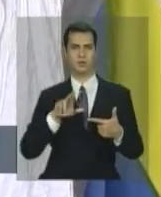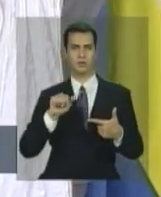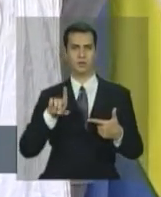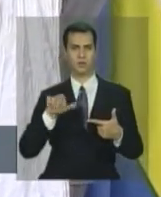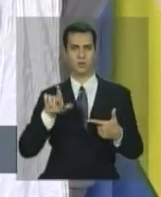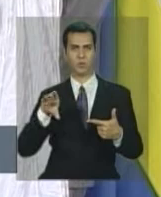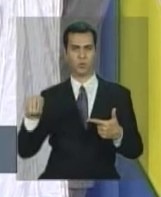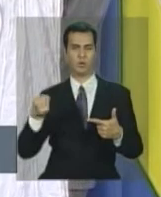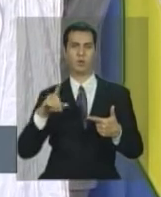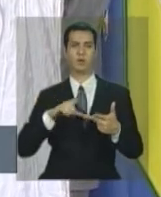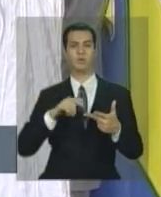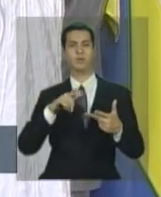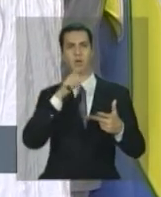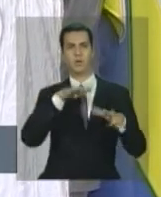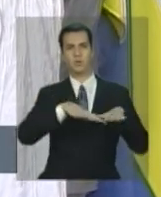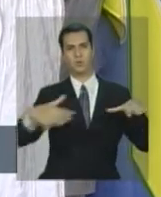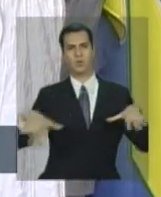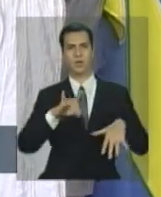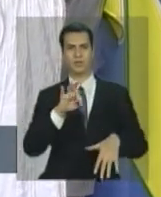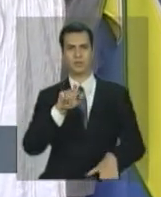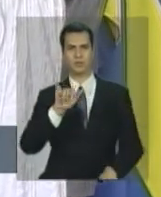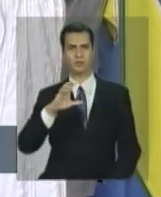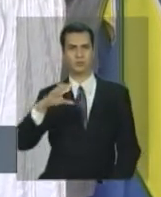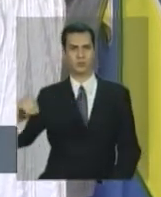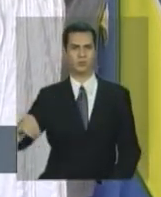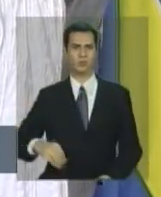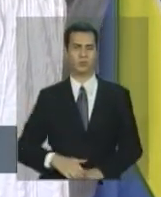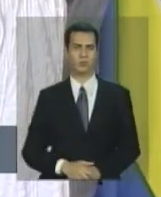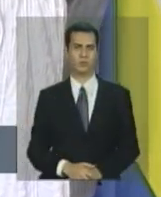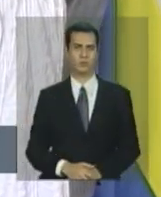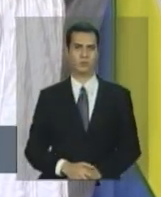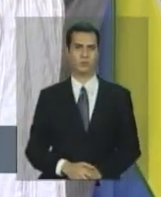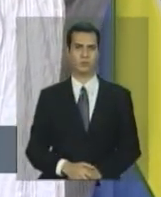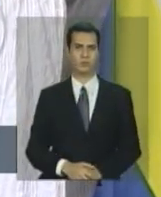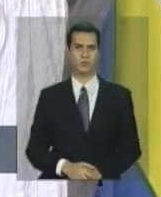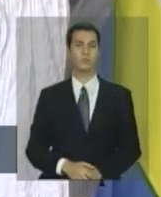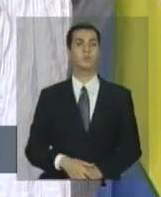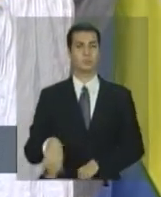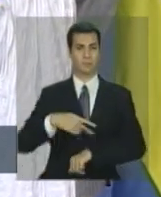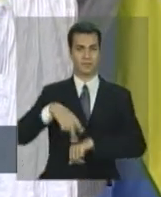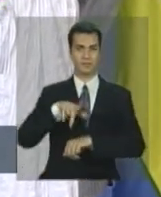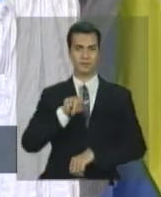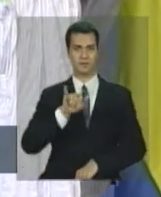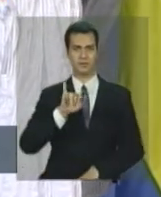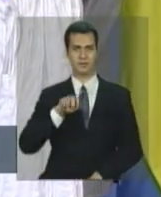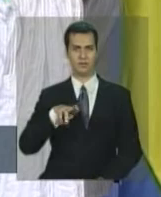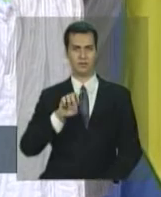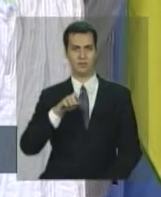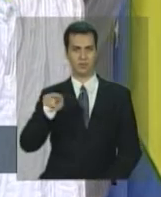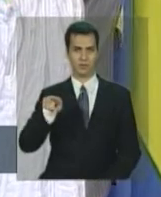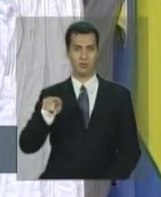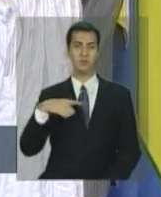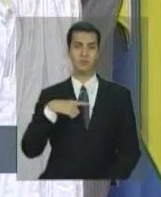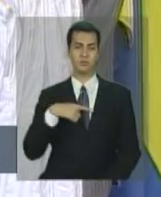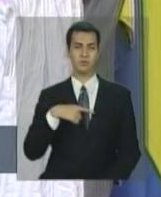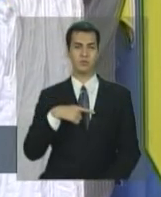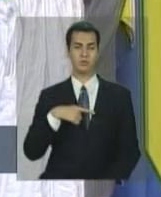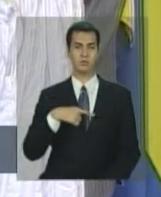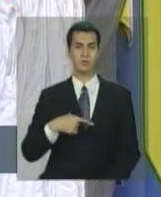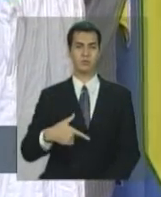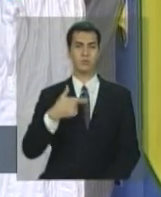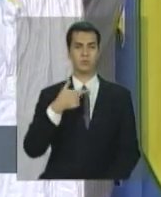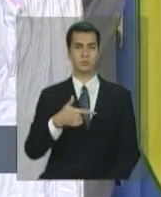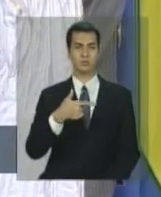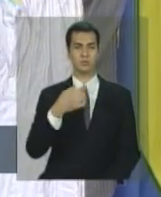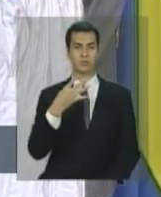Oceano Atlântico. A República de Guiné Possui 246